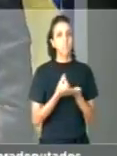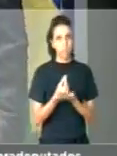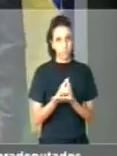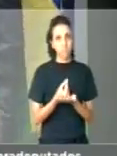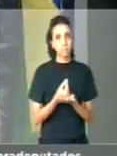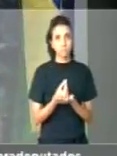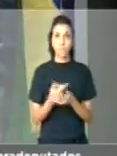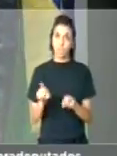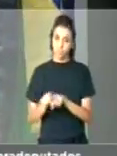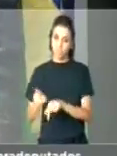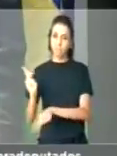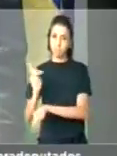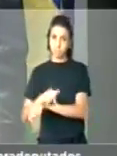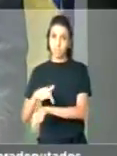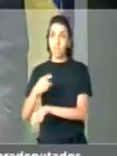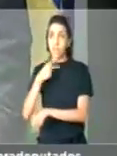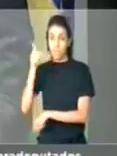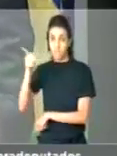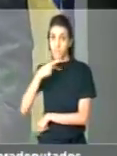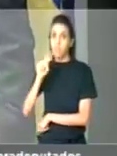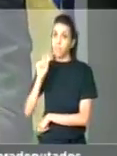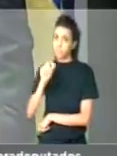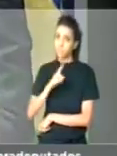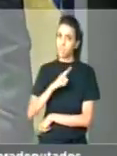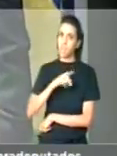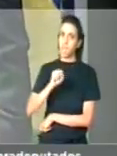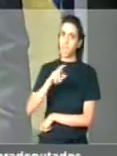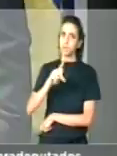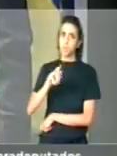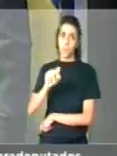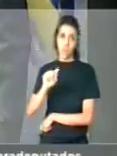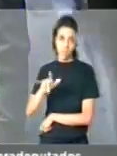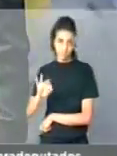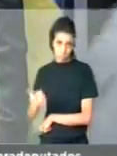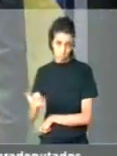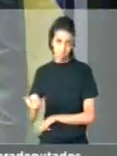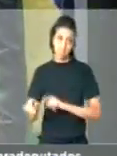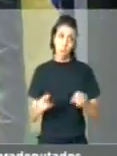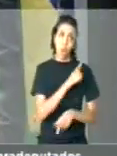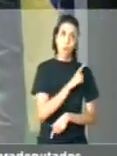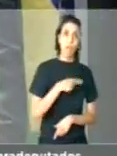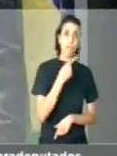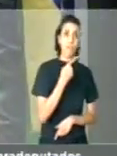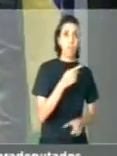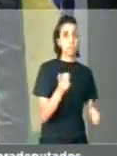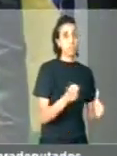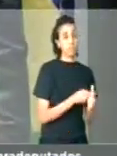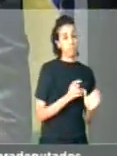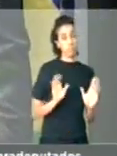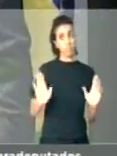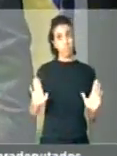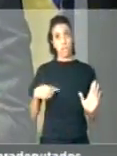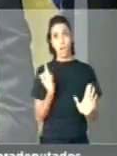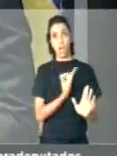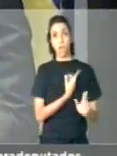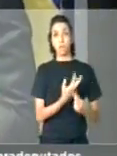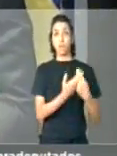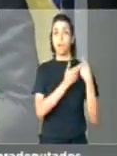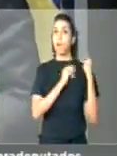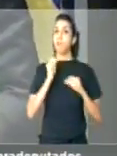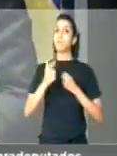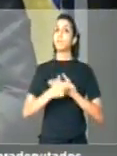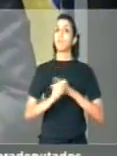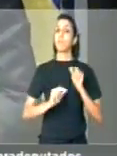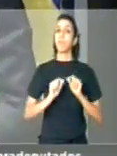Previdência, dizem que há superávit. E o governo fala que tem déficit. Então, nosso trabalho é ouvir todas as partes para que façamos